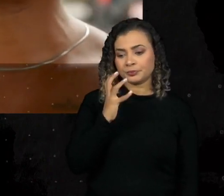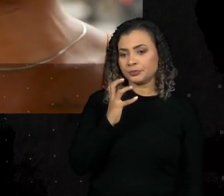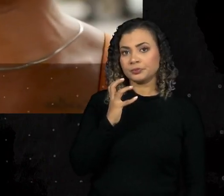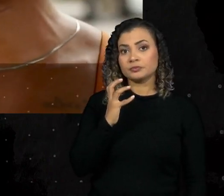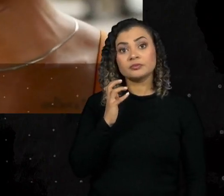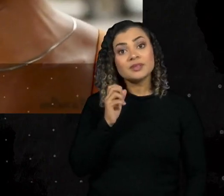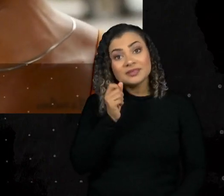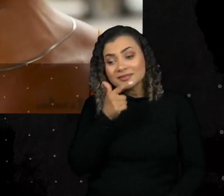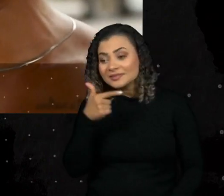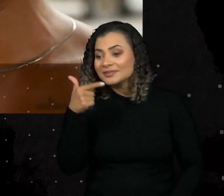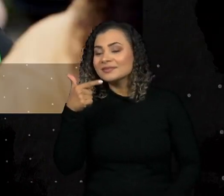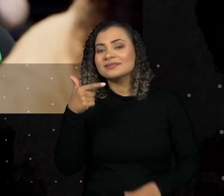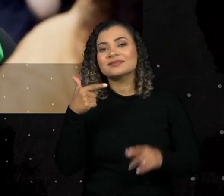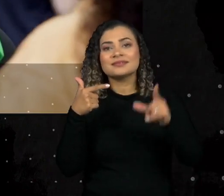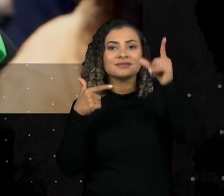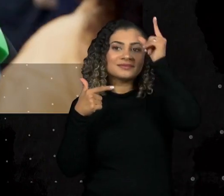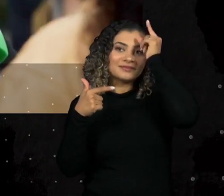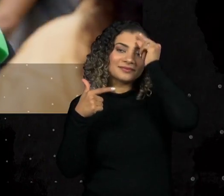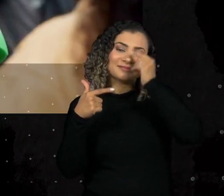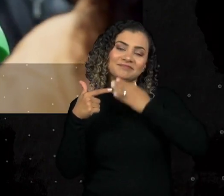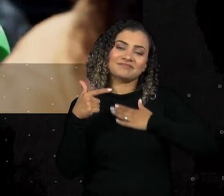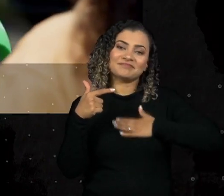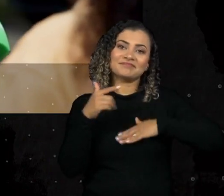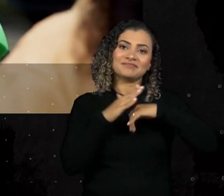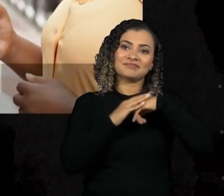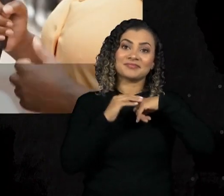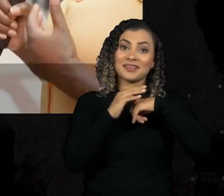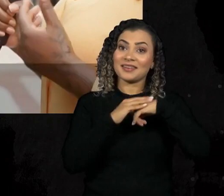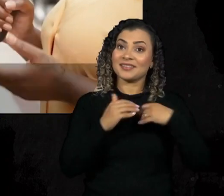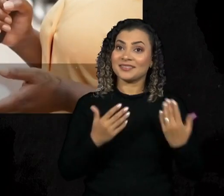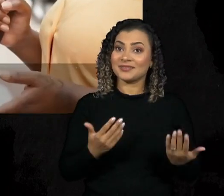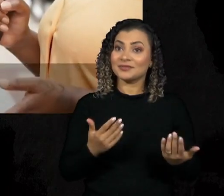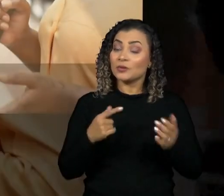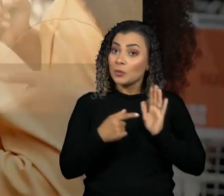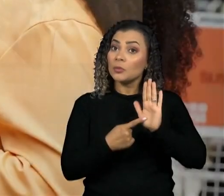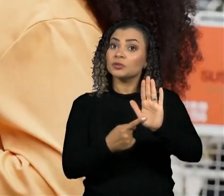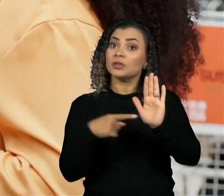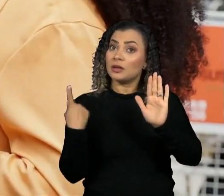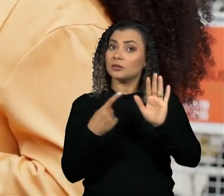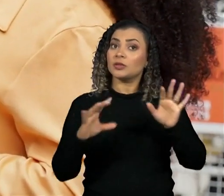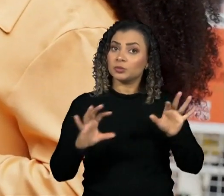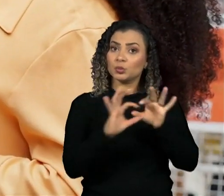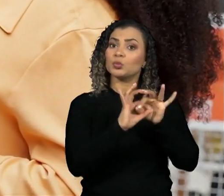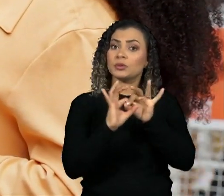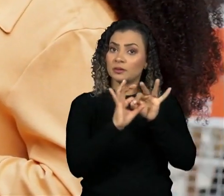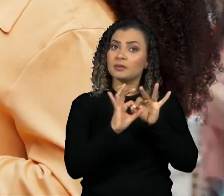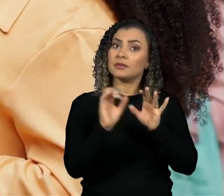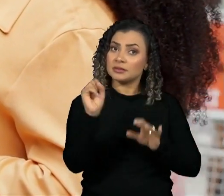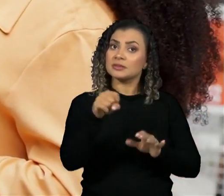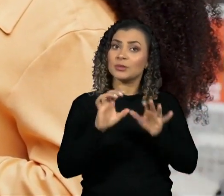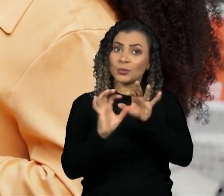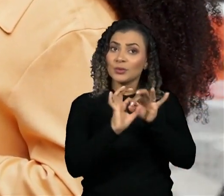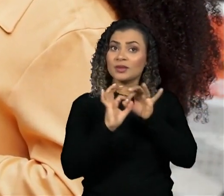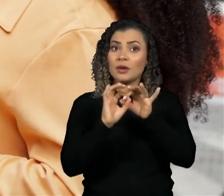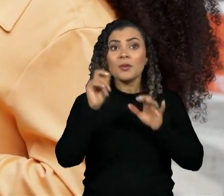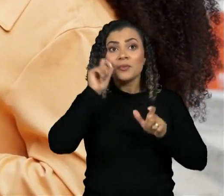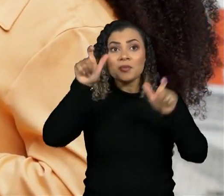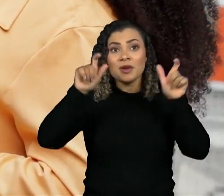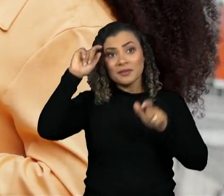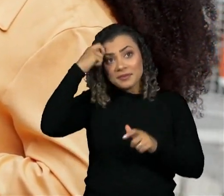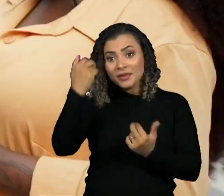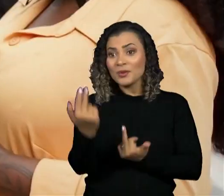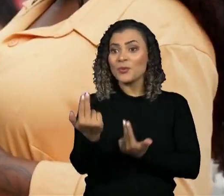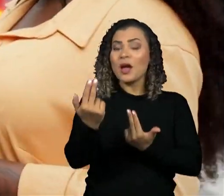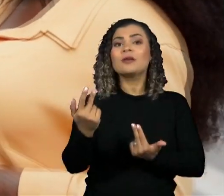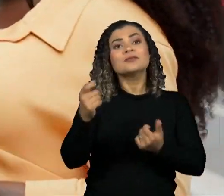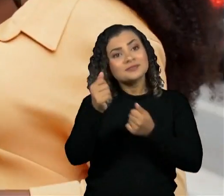um refresco, um respiro. E carinho também, um gesto de carinho. Mostrar que a gente está unida, né? E com certeza a união faz a força, ainda mais com mulheres pretas que é igual a mim,